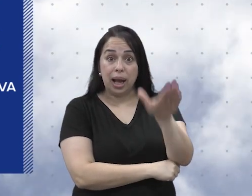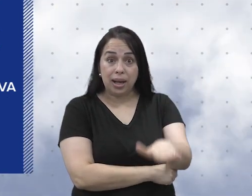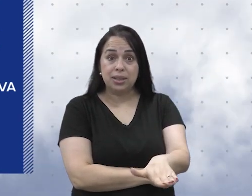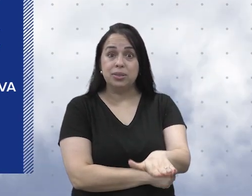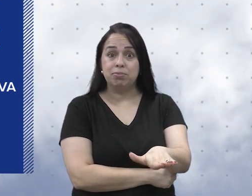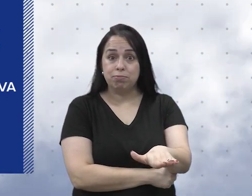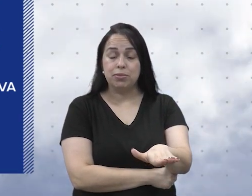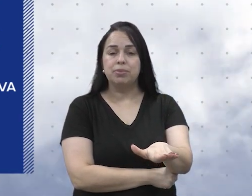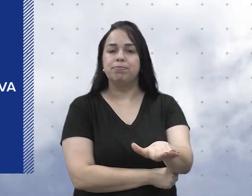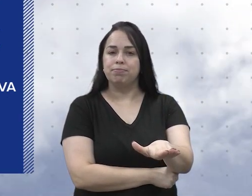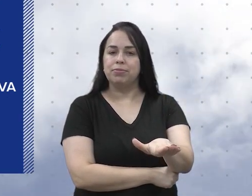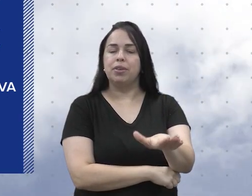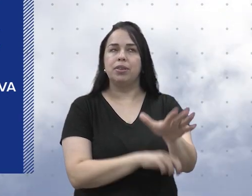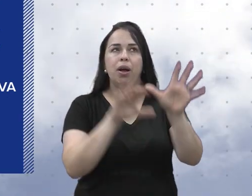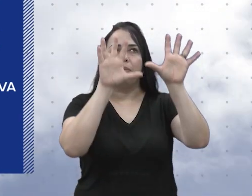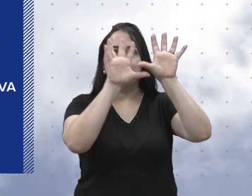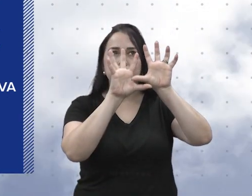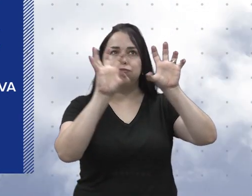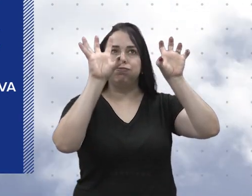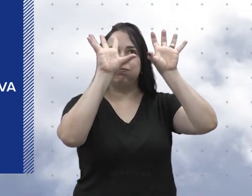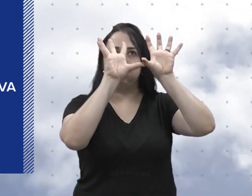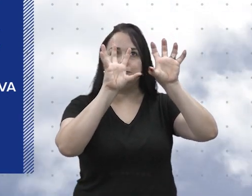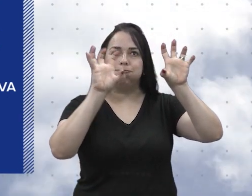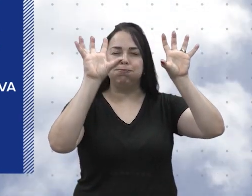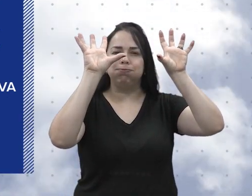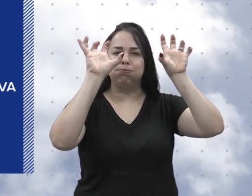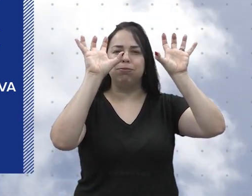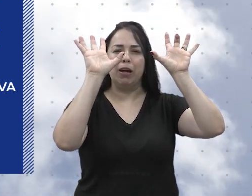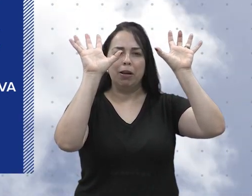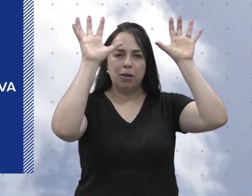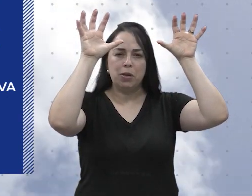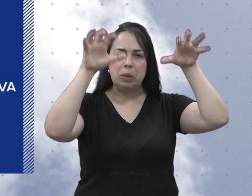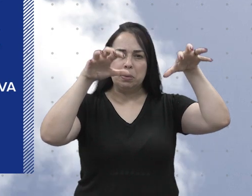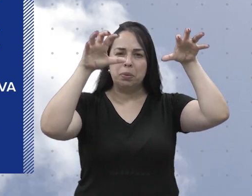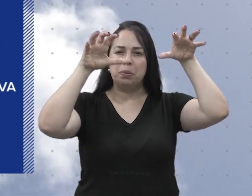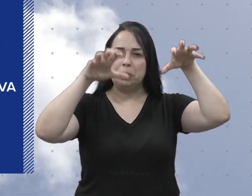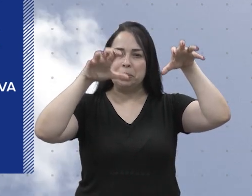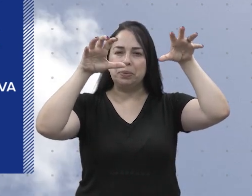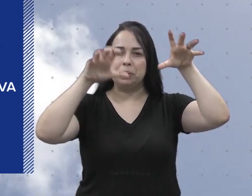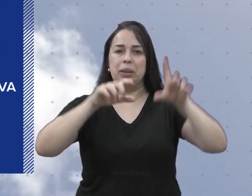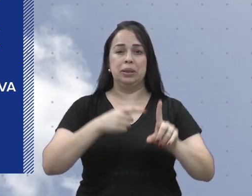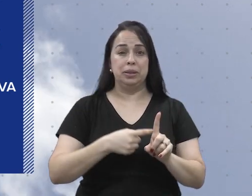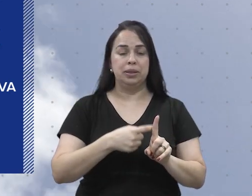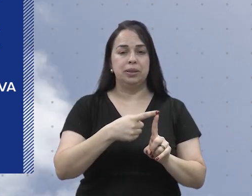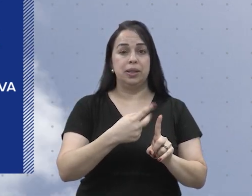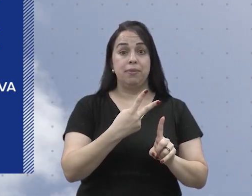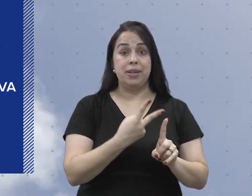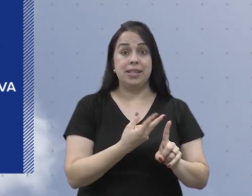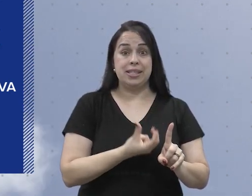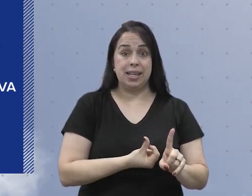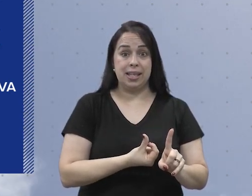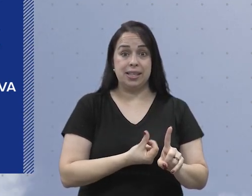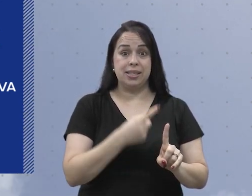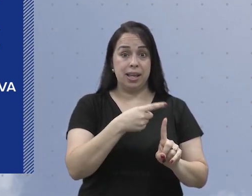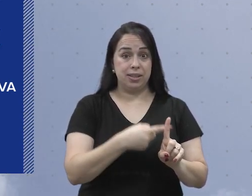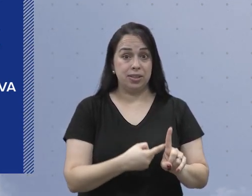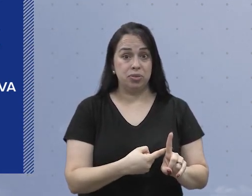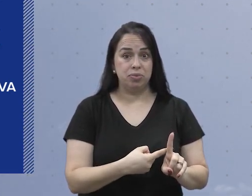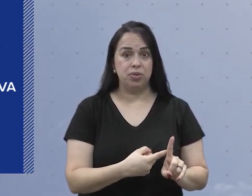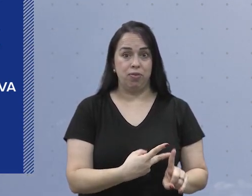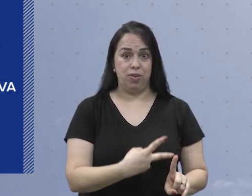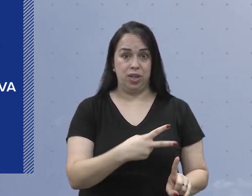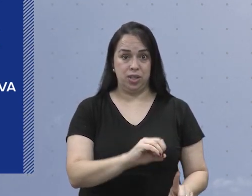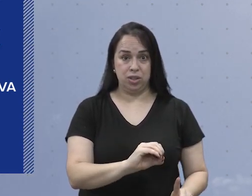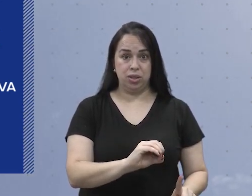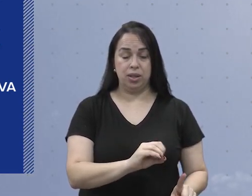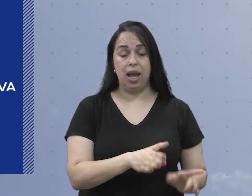A tarde desta terça-feira promete ser nublada. O tempo fica chuvoso até a noite. A máxima esperada é de 26